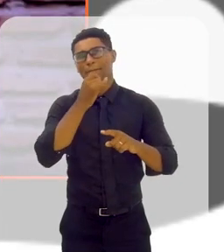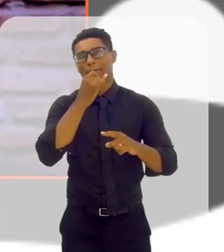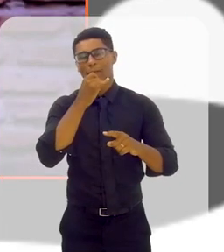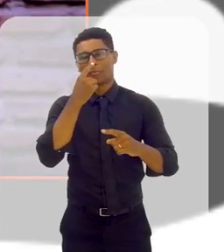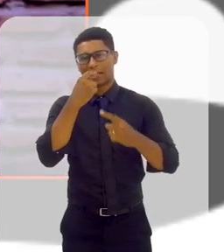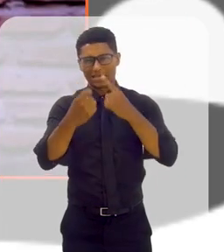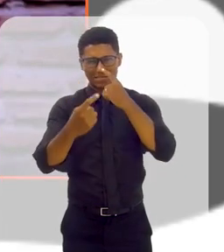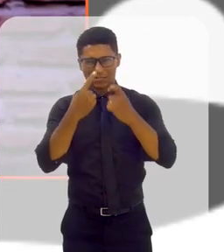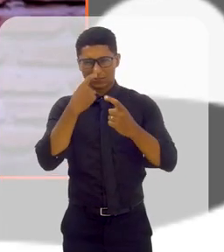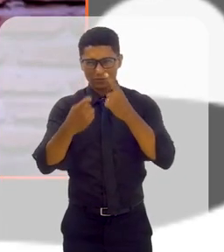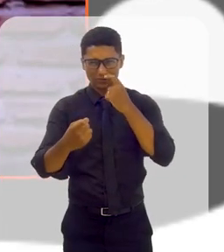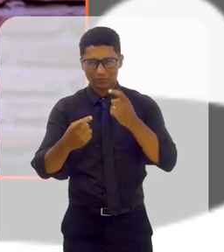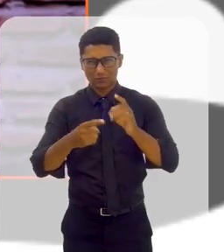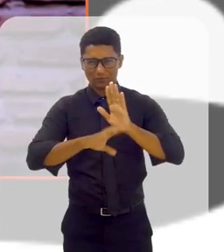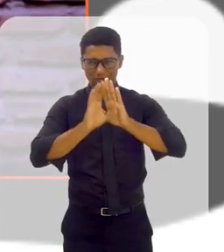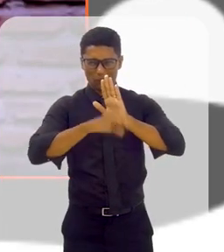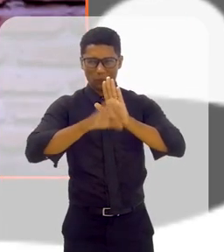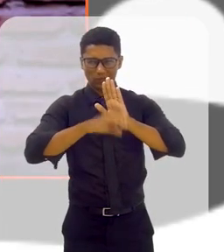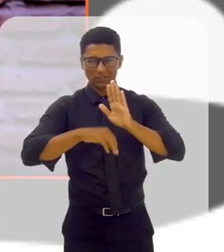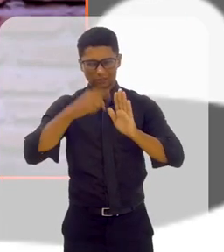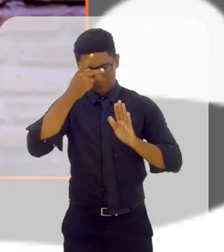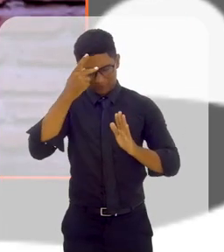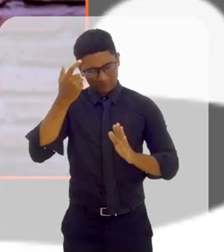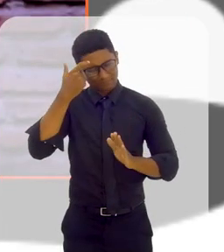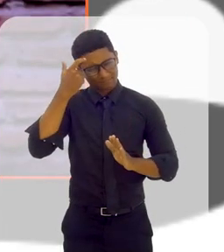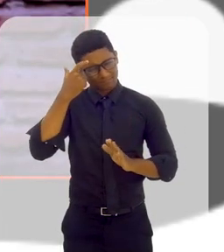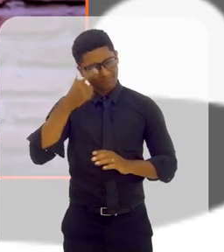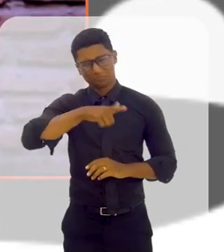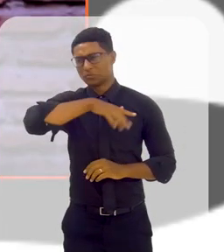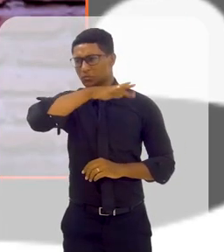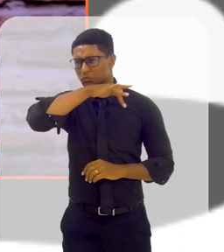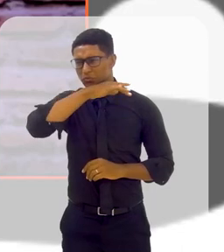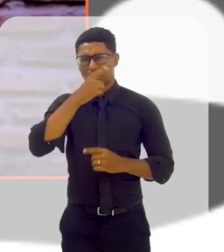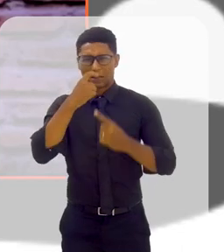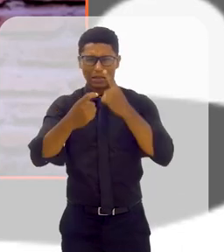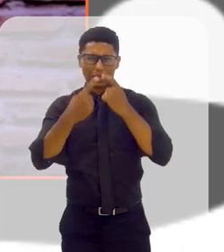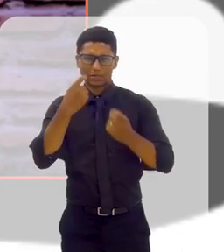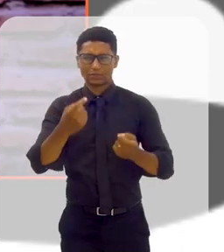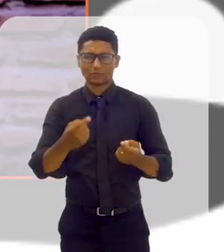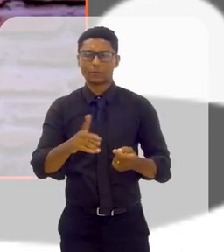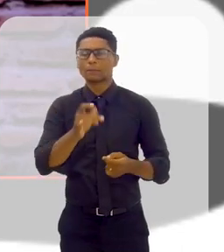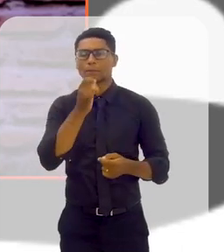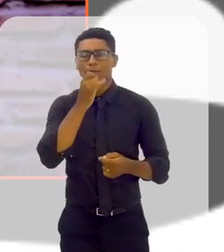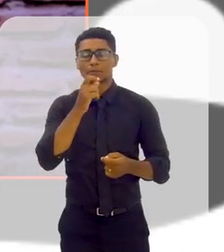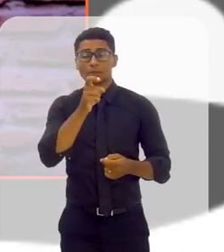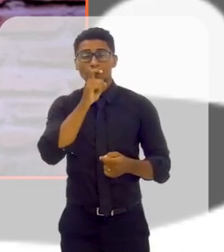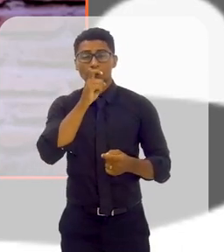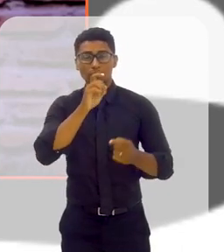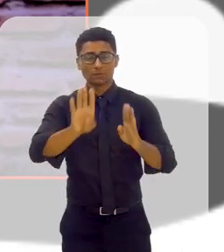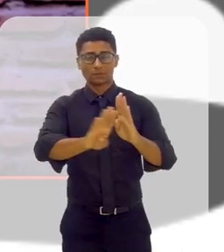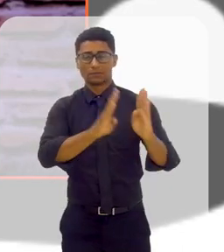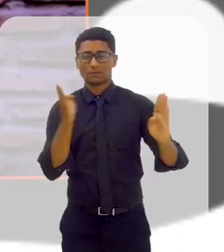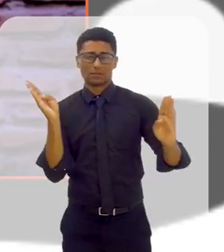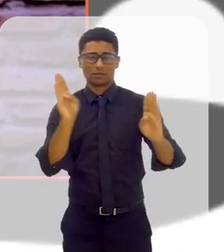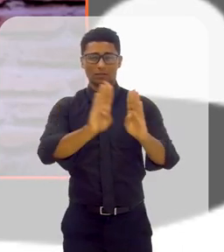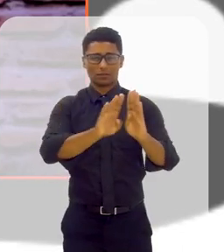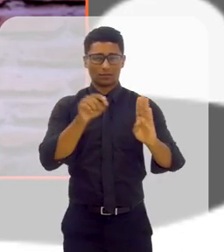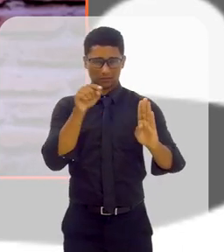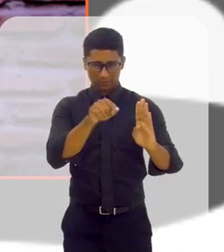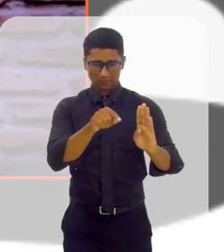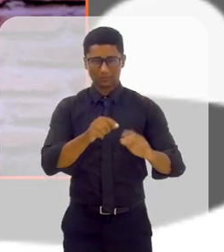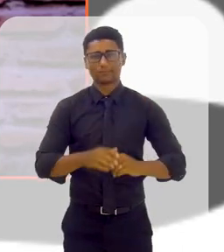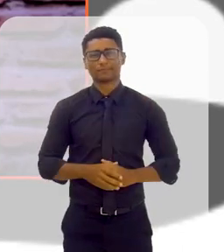lixo ele ele tem um uma conotação ruim então Imagine que eu tenha uma geladeira a geladeira